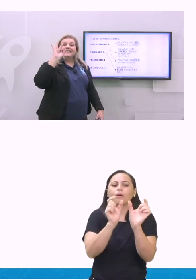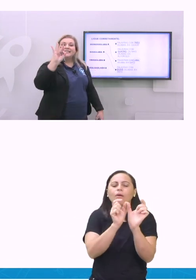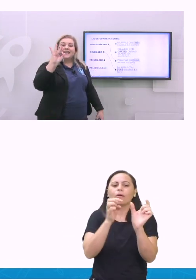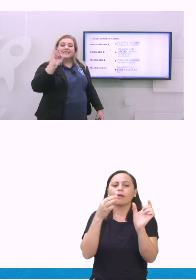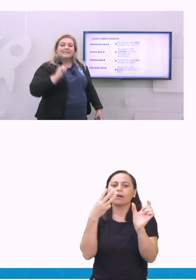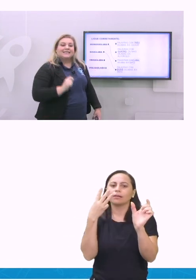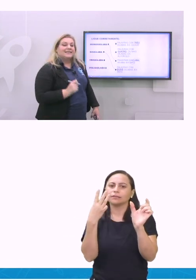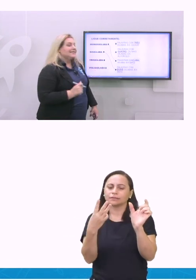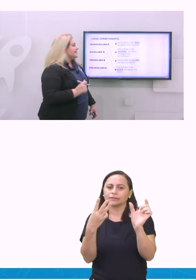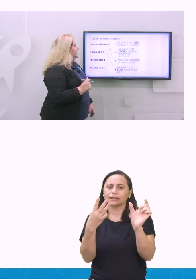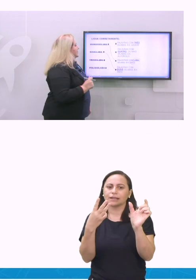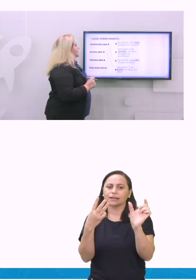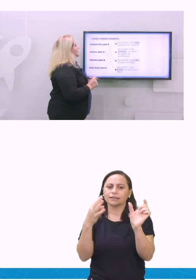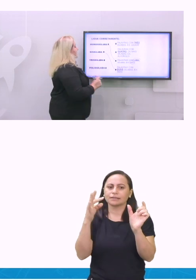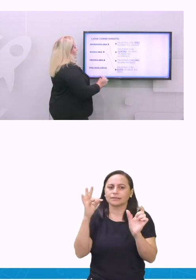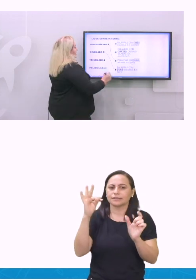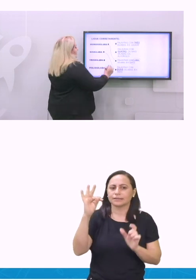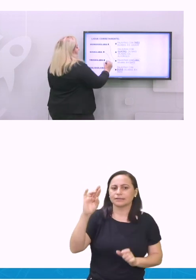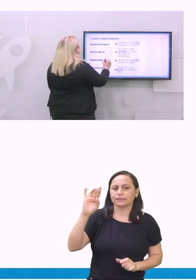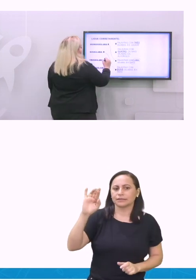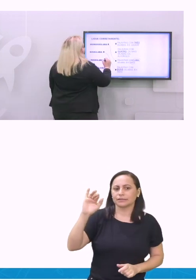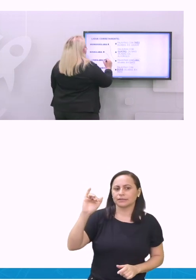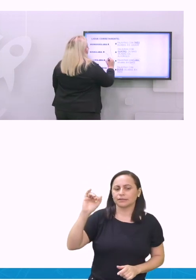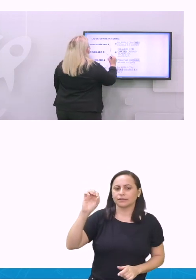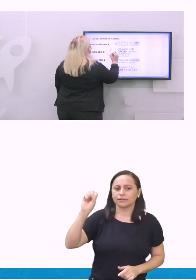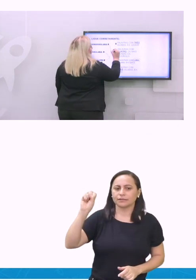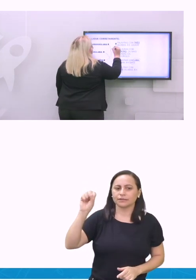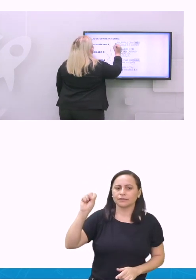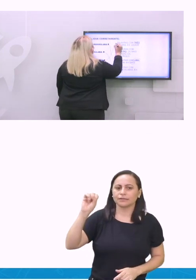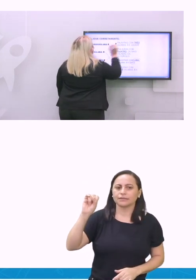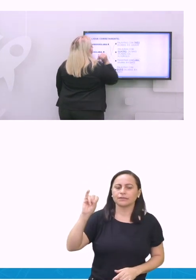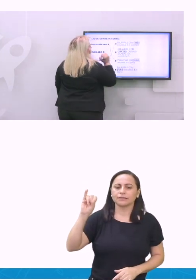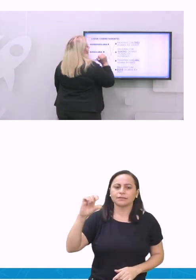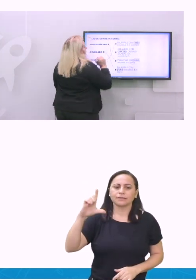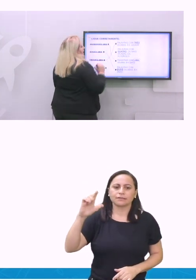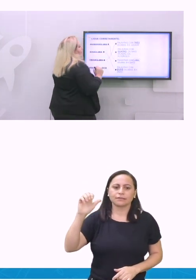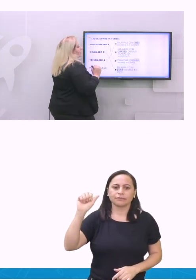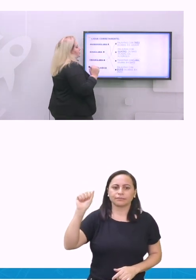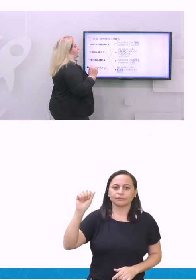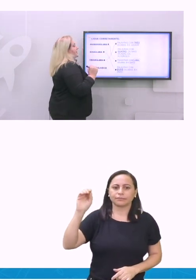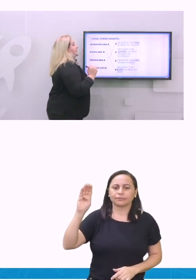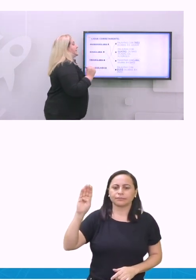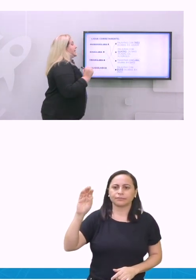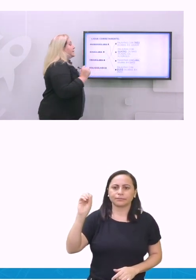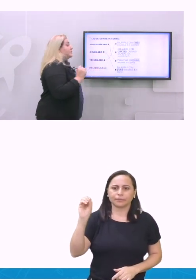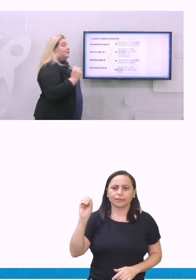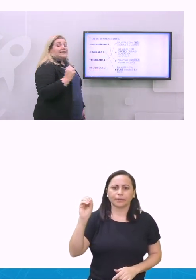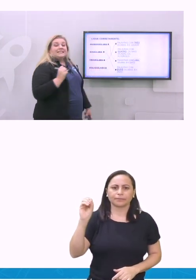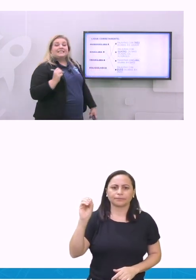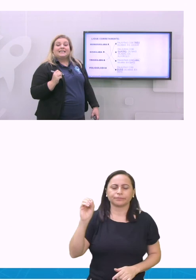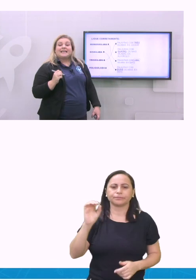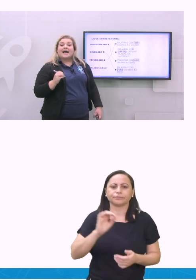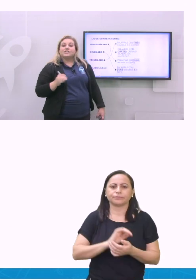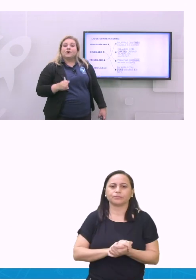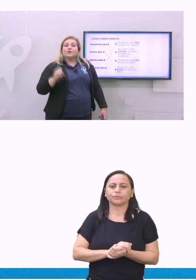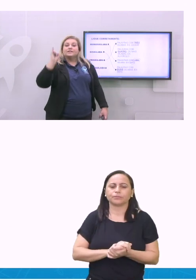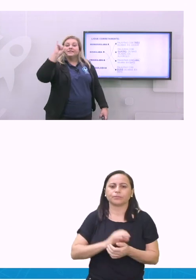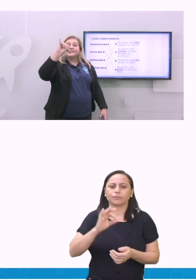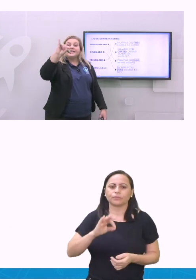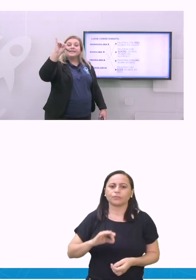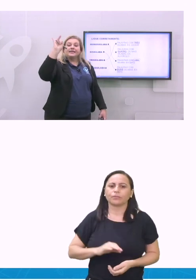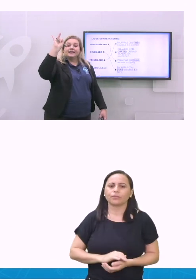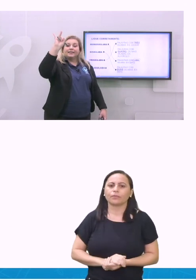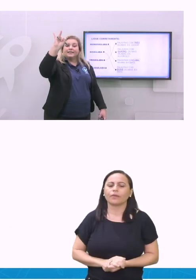contêm 3 sílabas. Então, está lá no alto, ó. Palavras com 3. Exemplo, cidade,